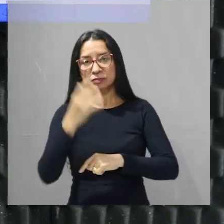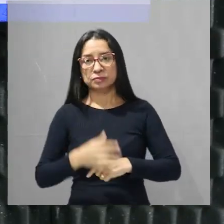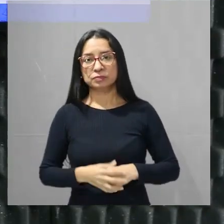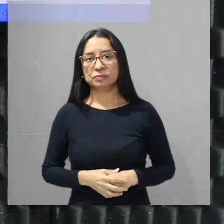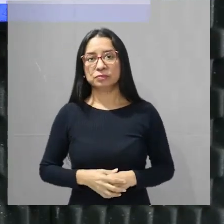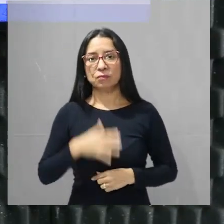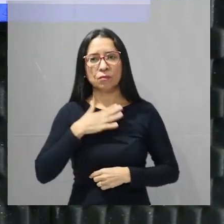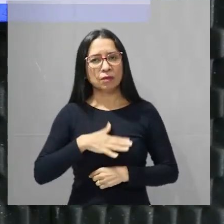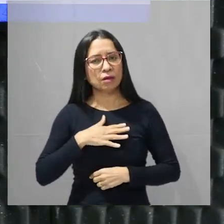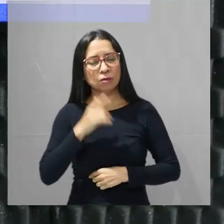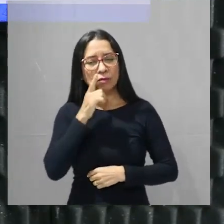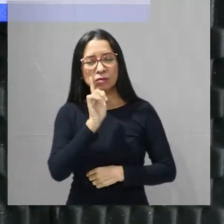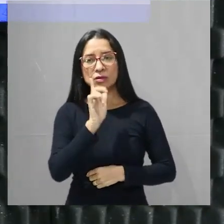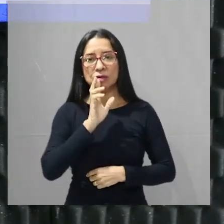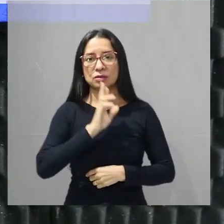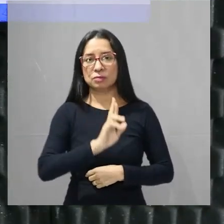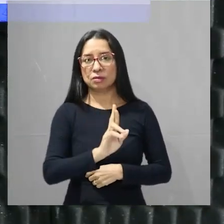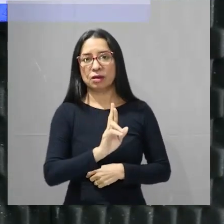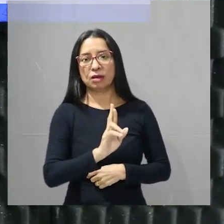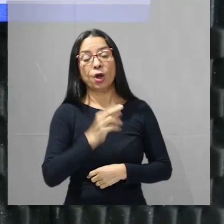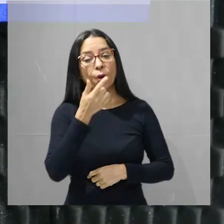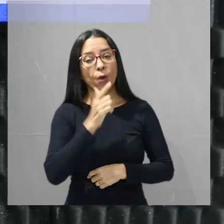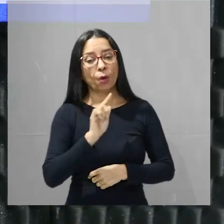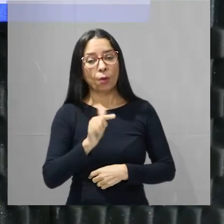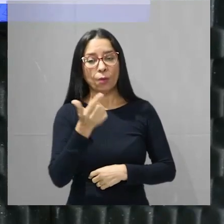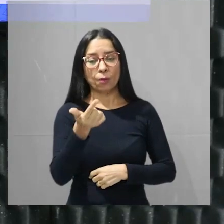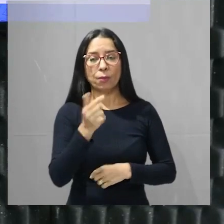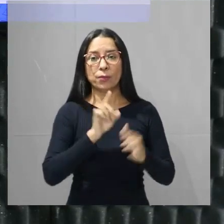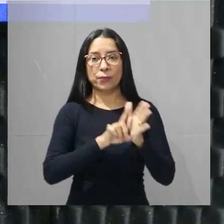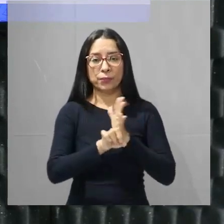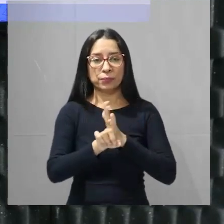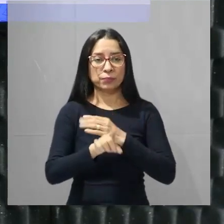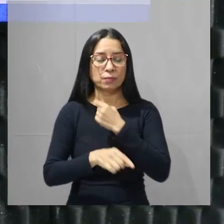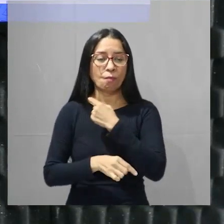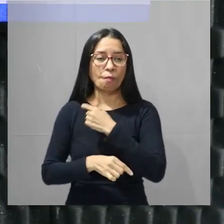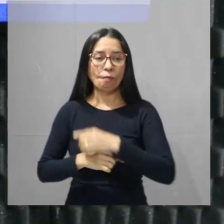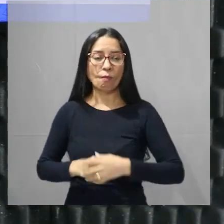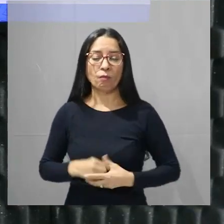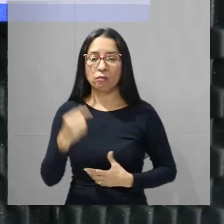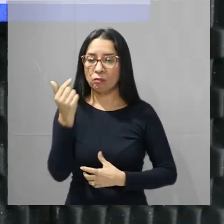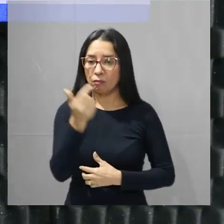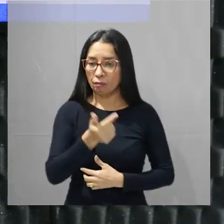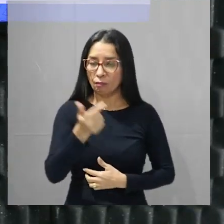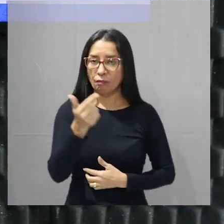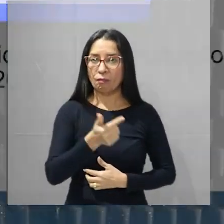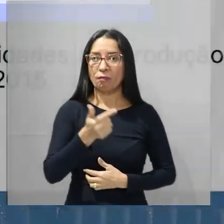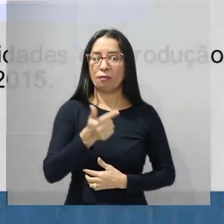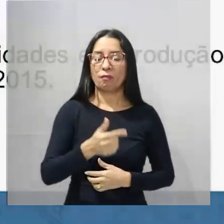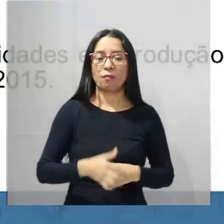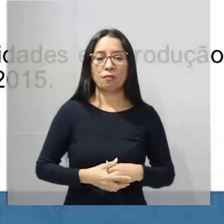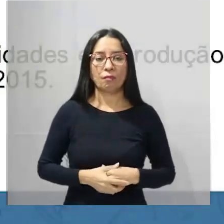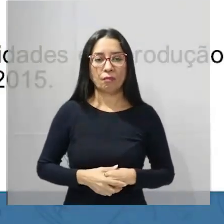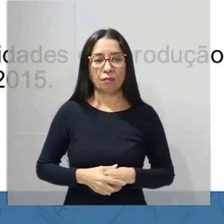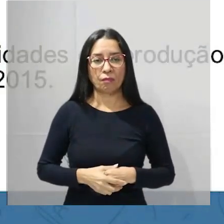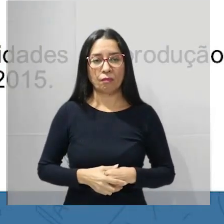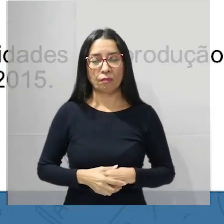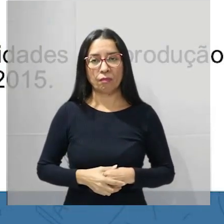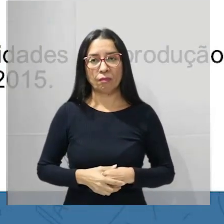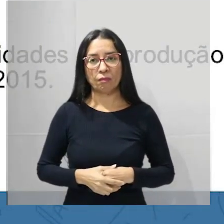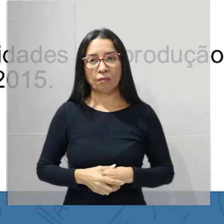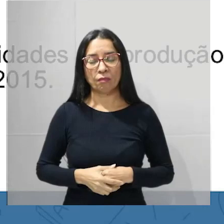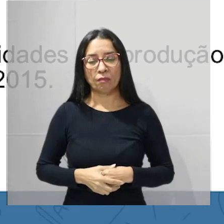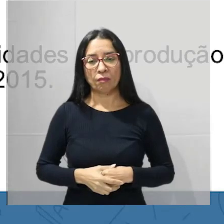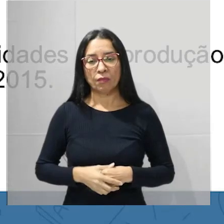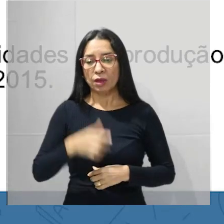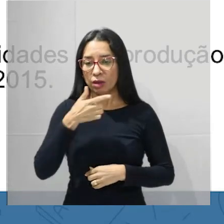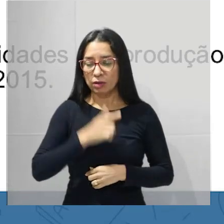Com calma a gente consegue responder. Bora responder mais um. Vamos lá. Segunda questão, prova 2020. Eu volto a te repetir, falei